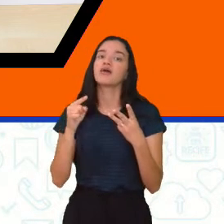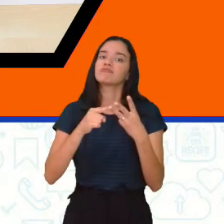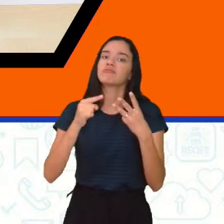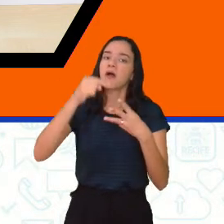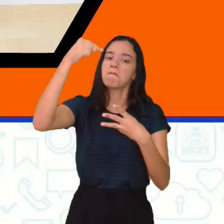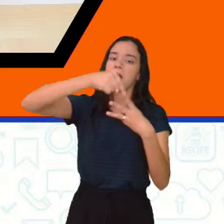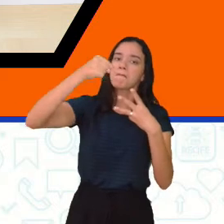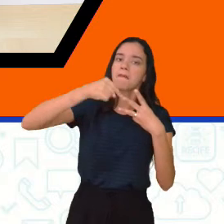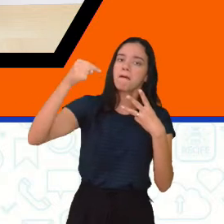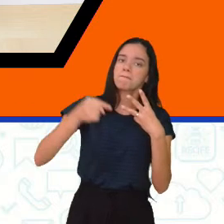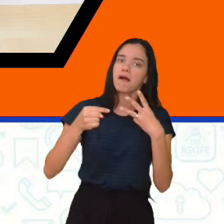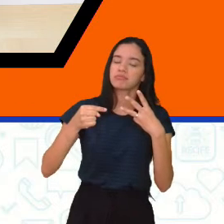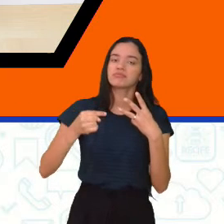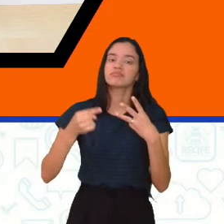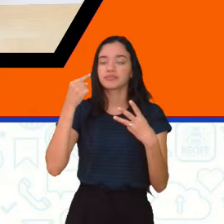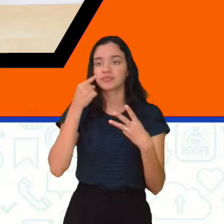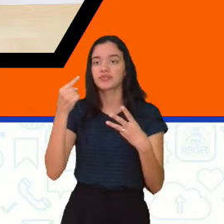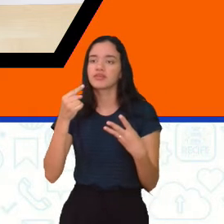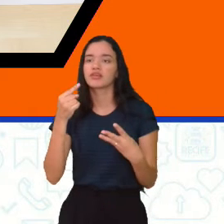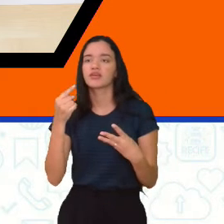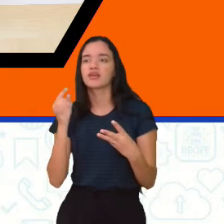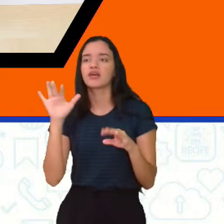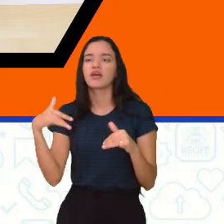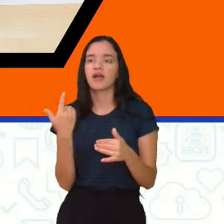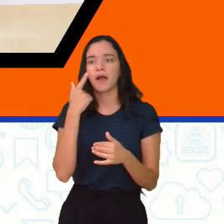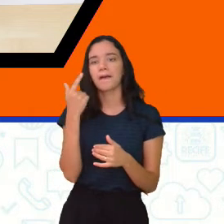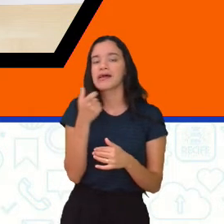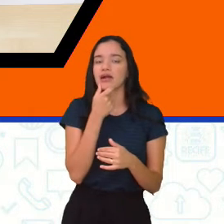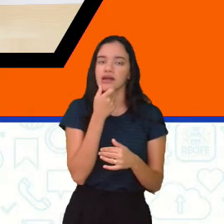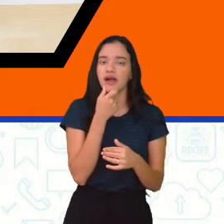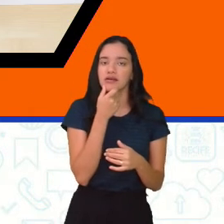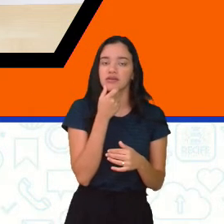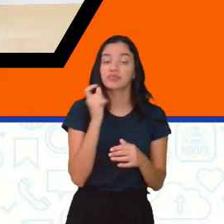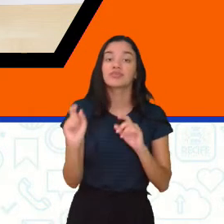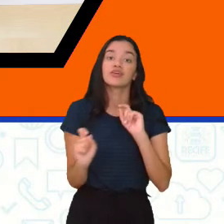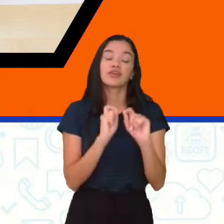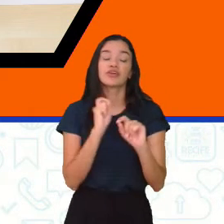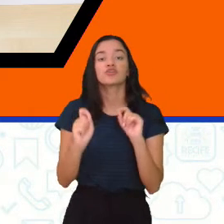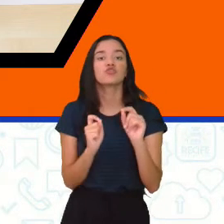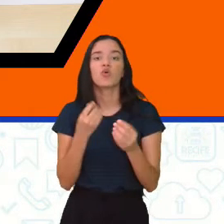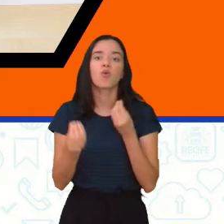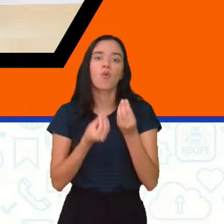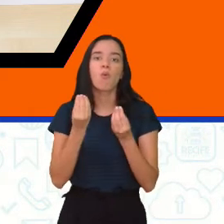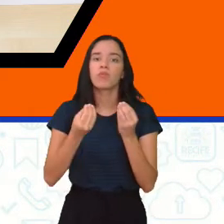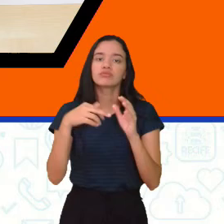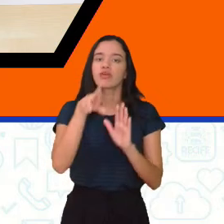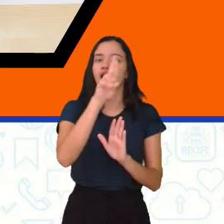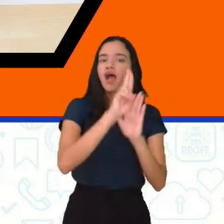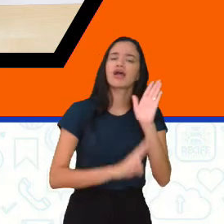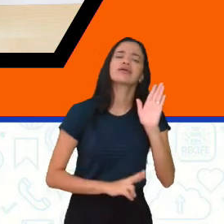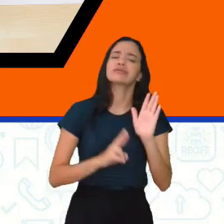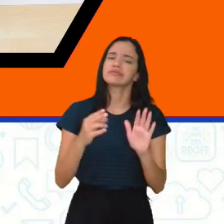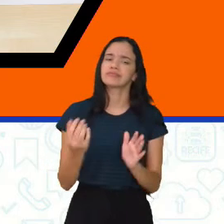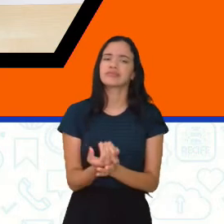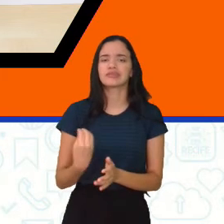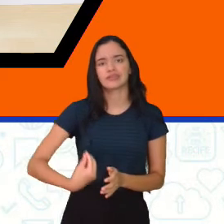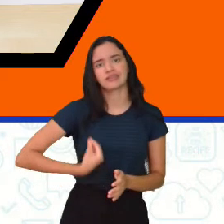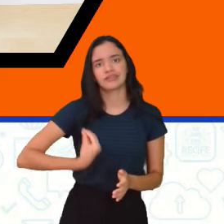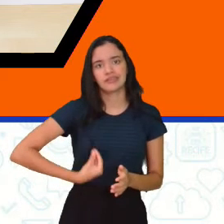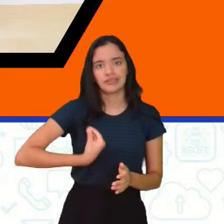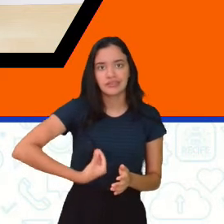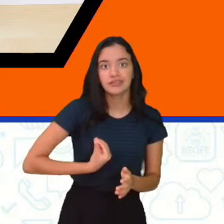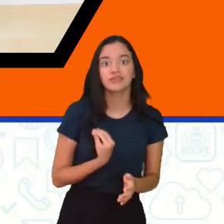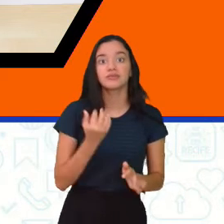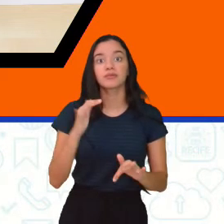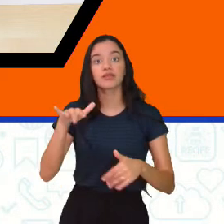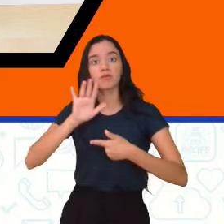um regulation, né? Que é bem americanizado, ó, que é como se fosse um regulamento. Então existe, aí está